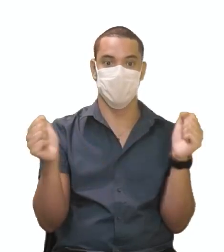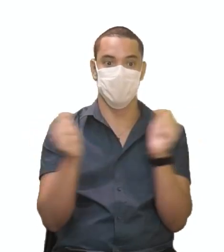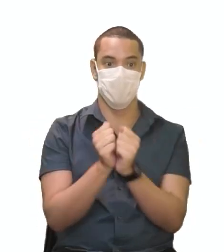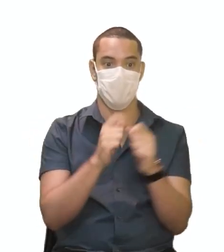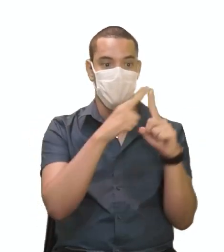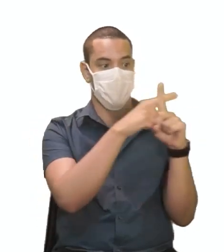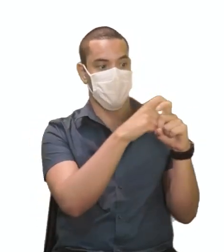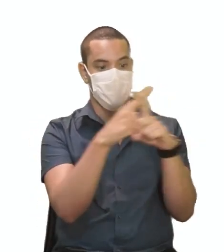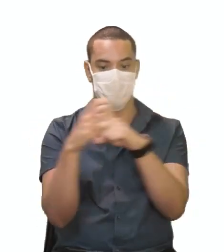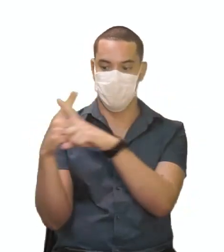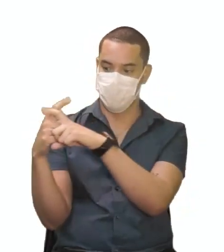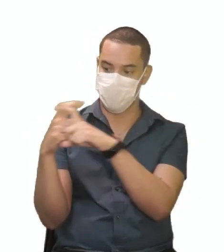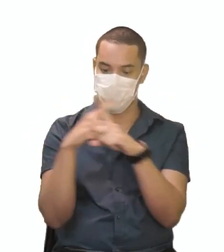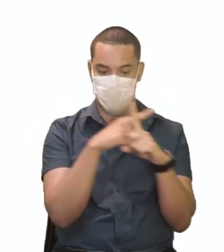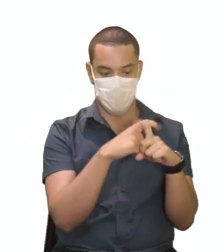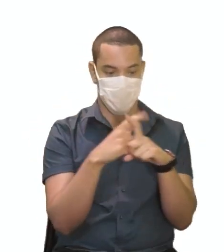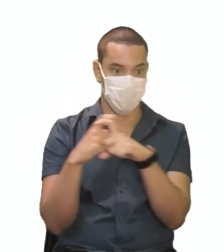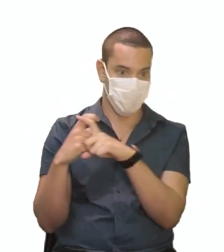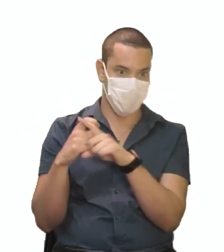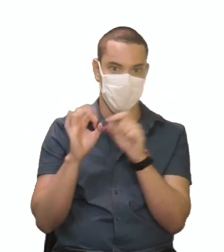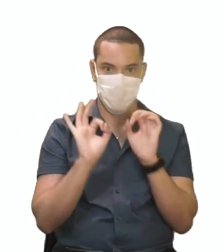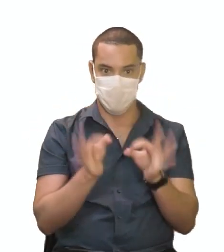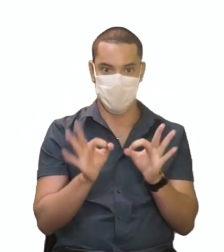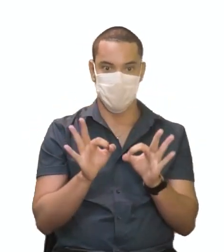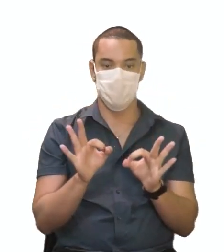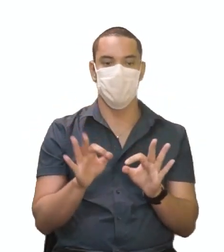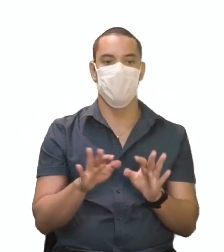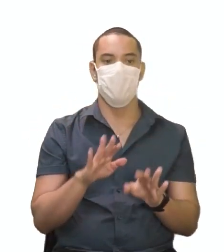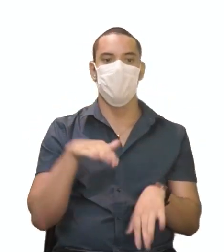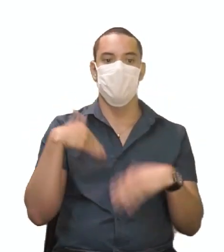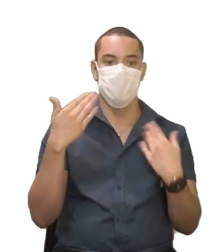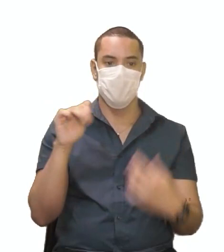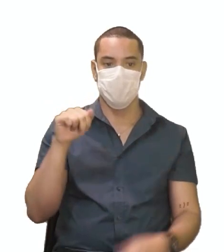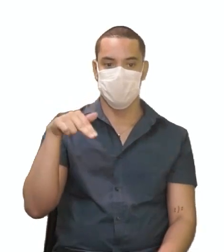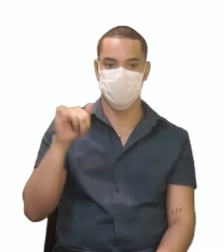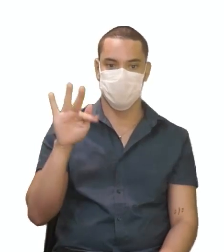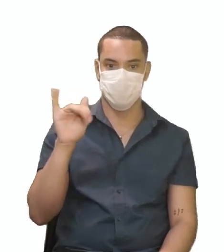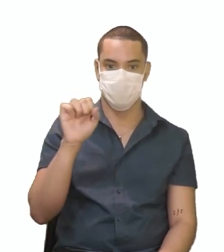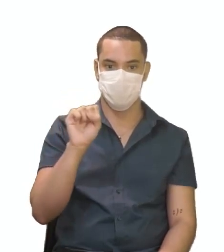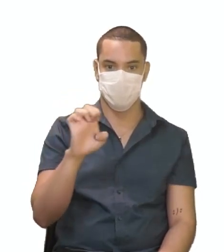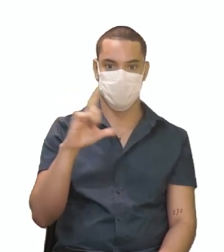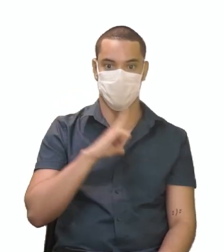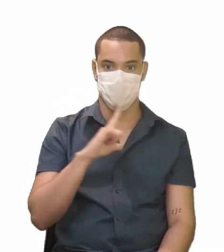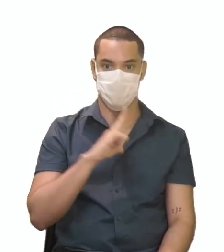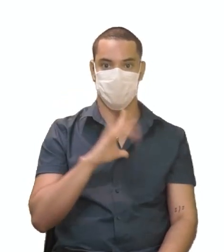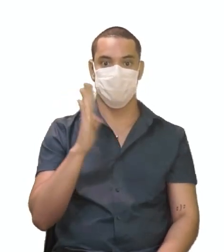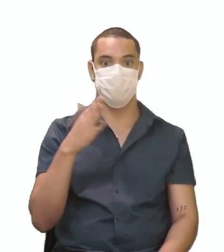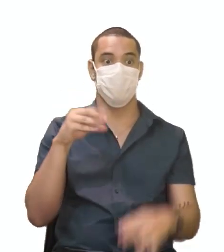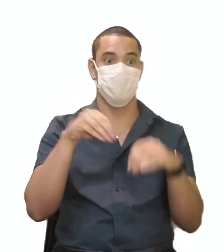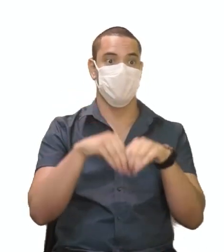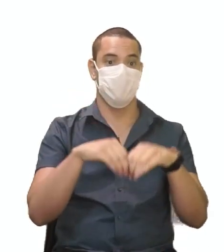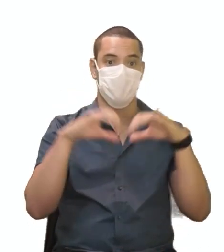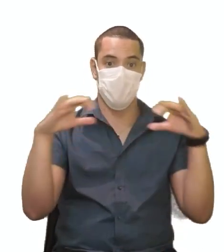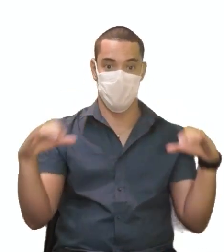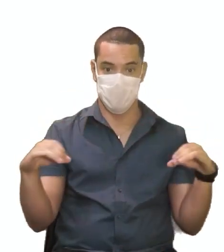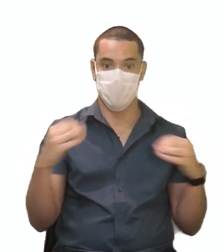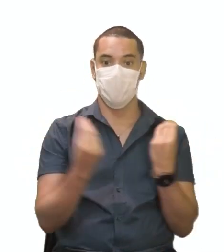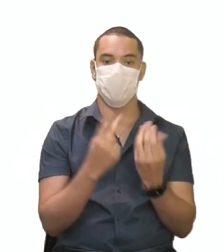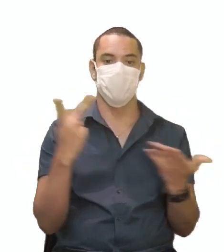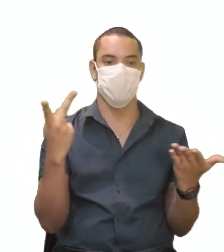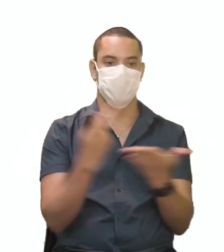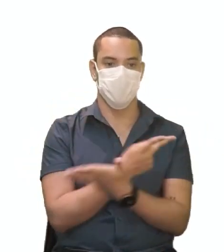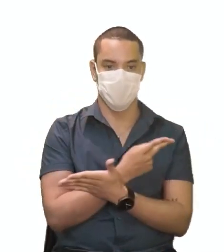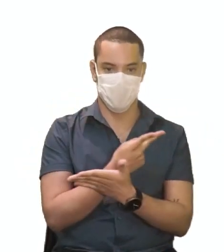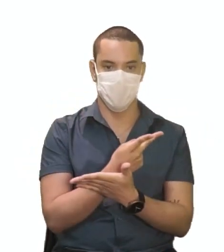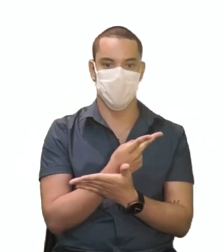um do lado do outro. E aí, na anáfase, eu vou ter a separação, né, a migração dos cromossomos